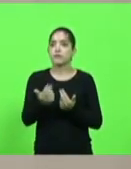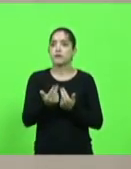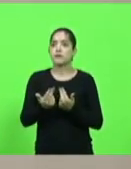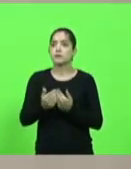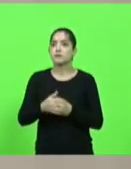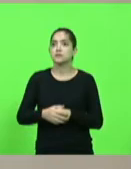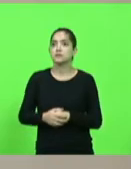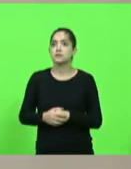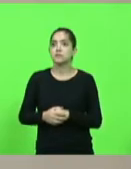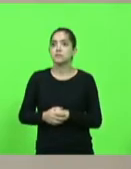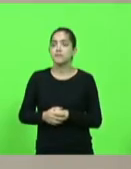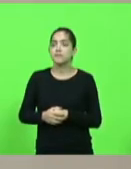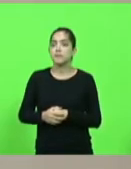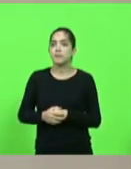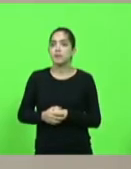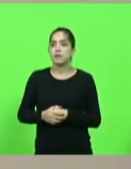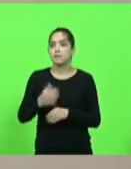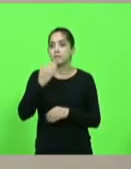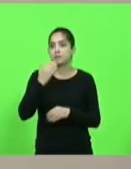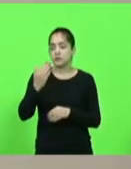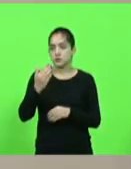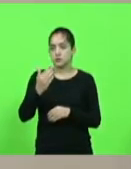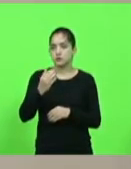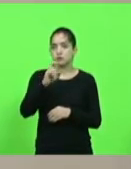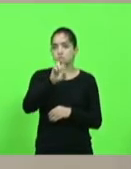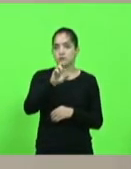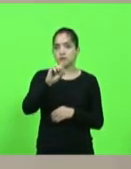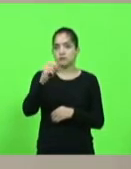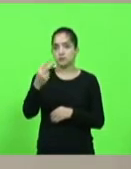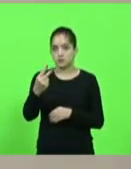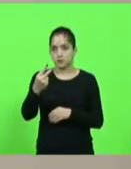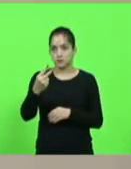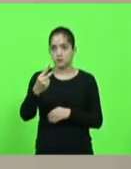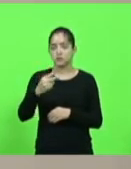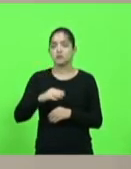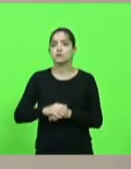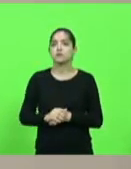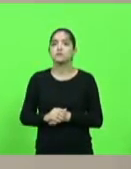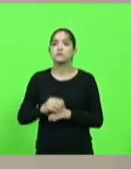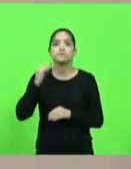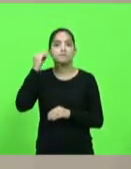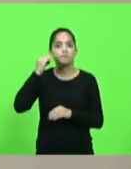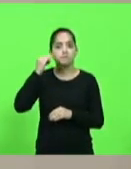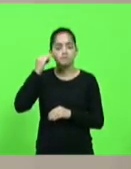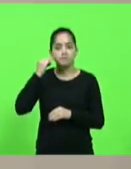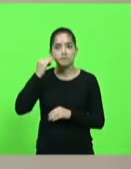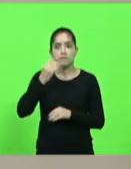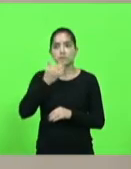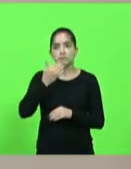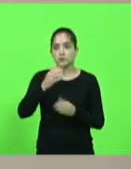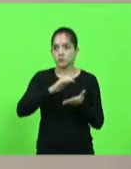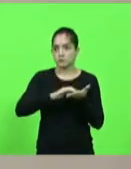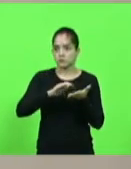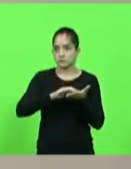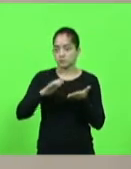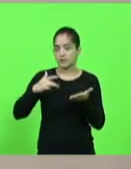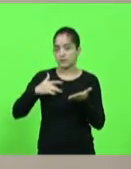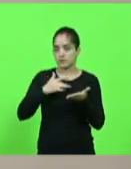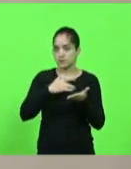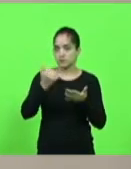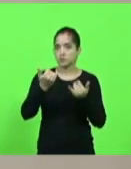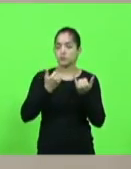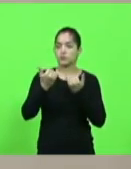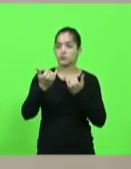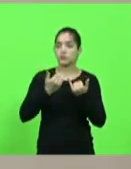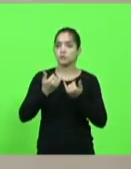unanimidade. Pedido de informação 502, autor, deputado Márcio Machado, solicitando ao secretário de Estado da Saúde informações acerca